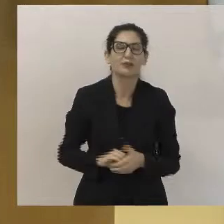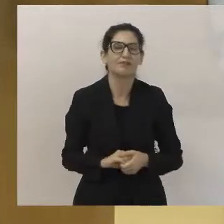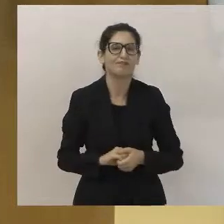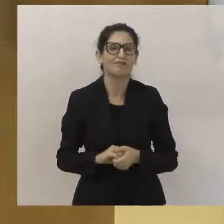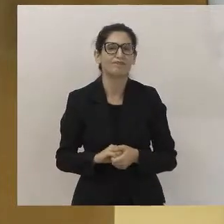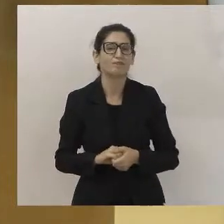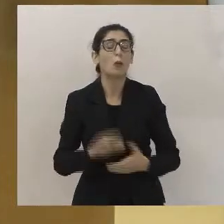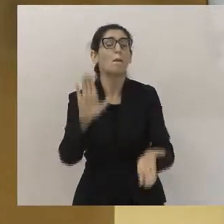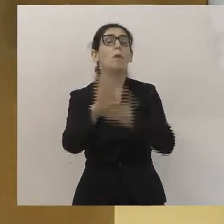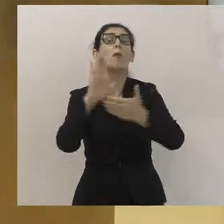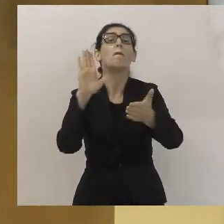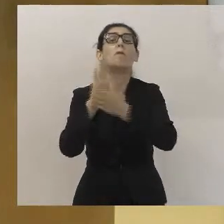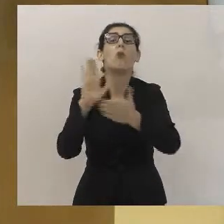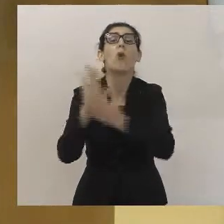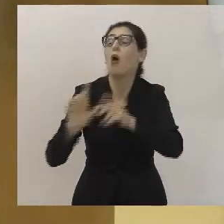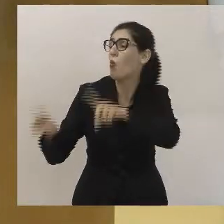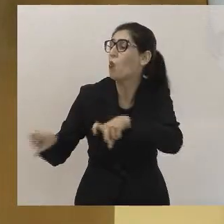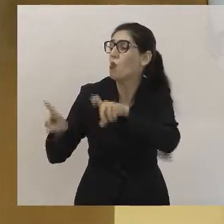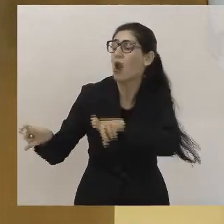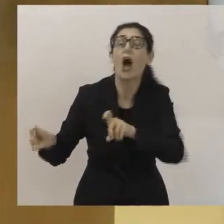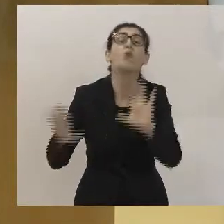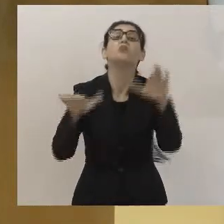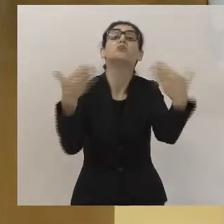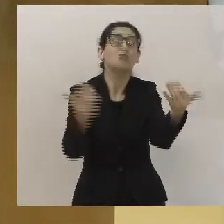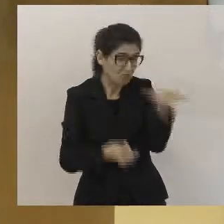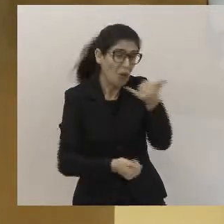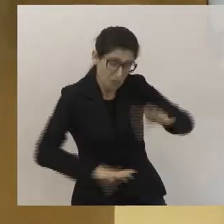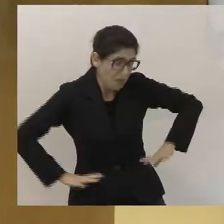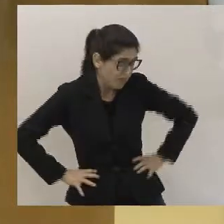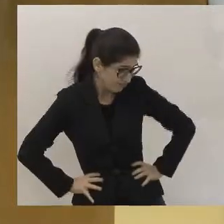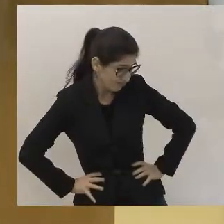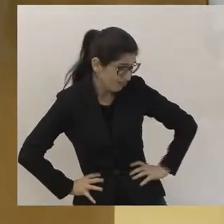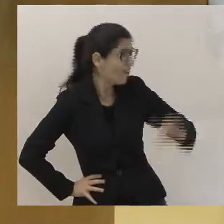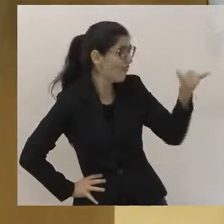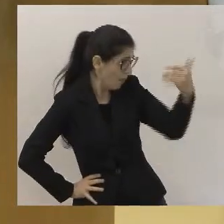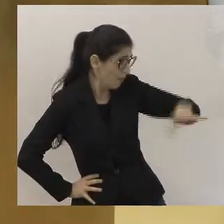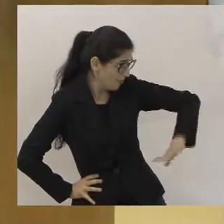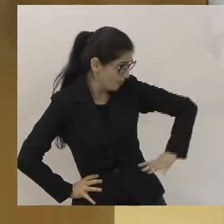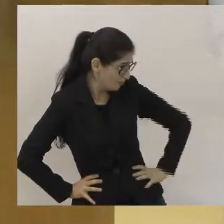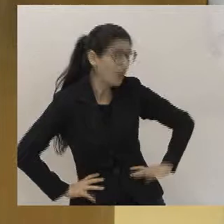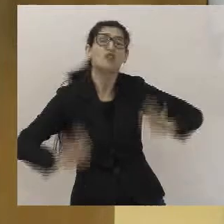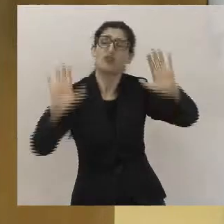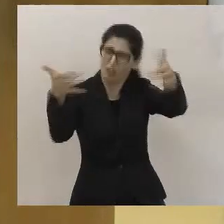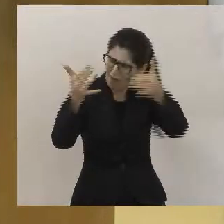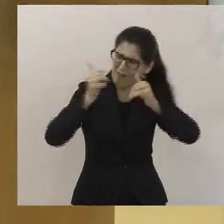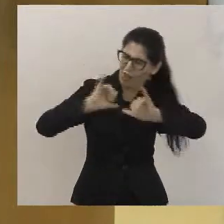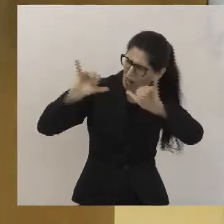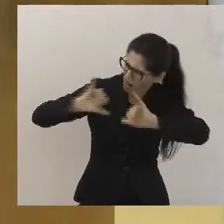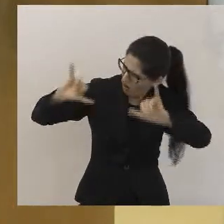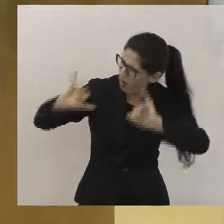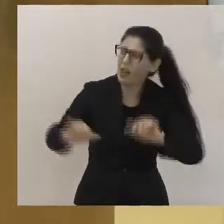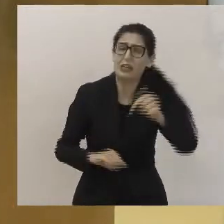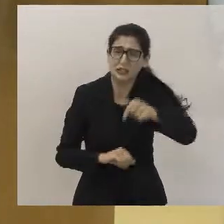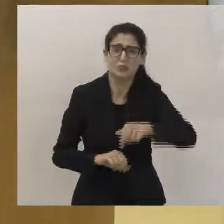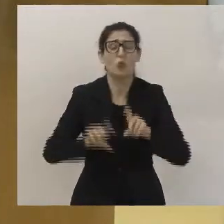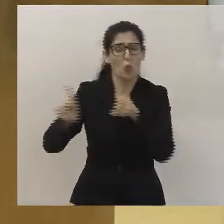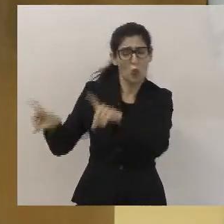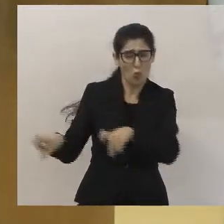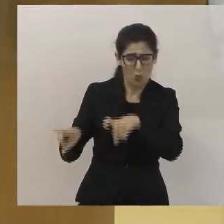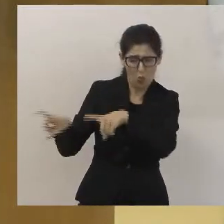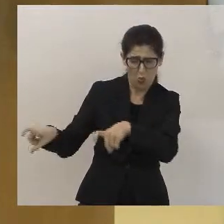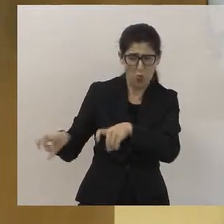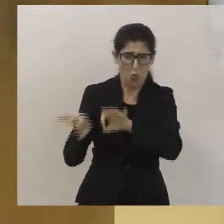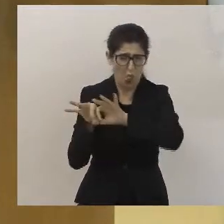planejamento para a área rural já falei várias vezes aqui na área rural chega o